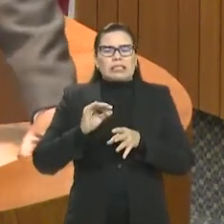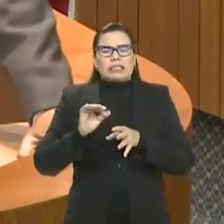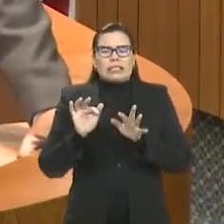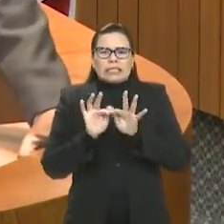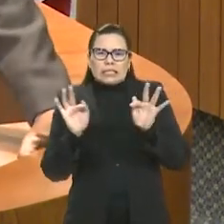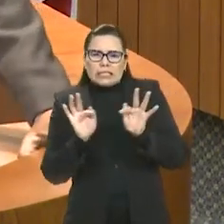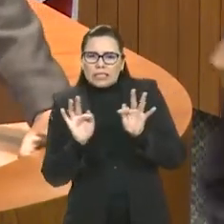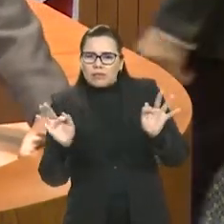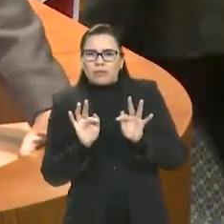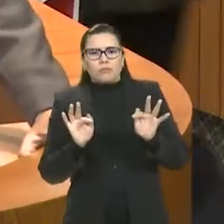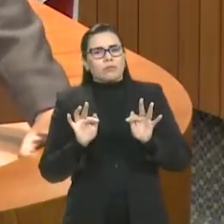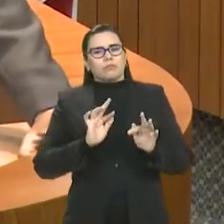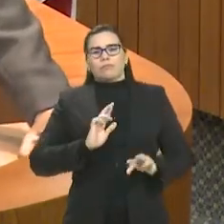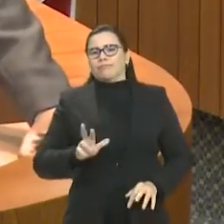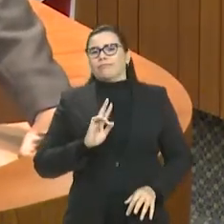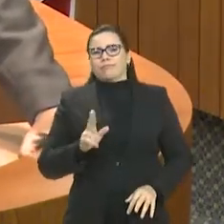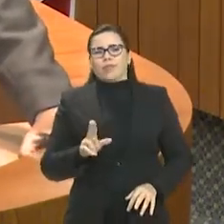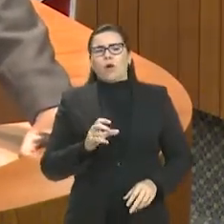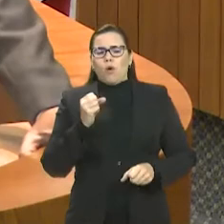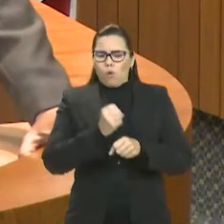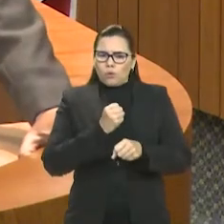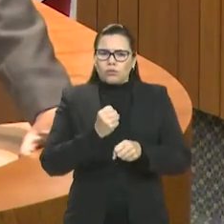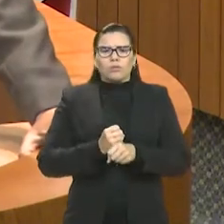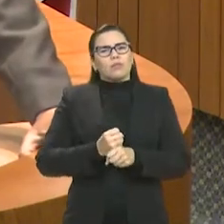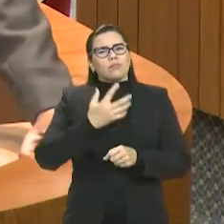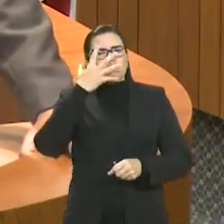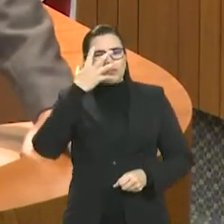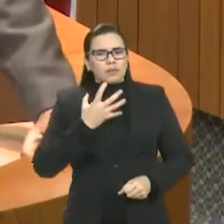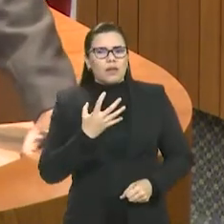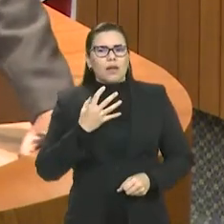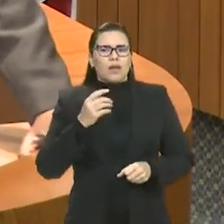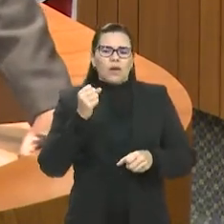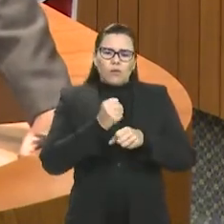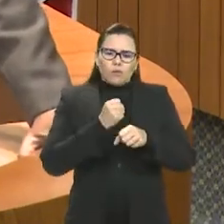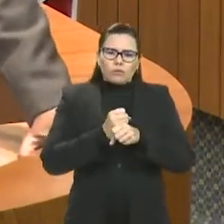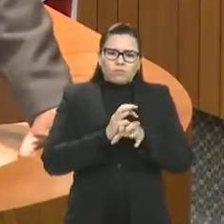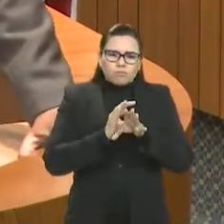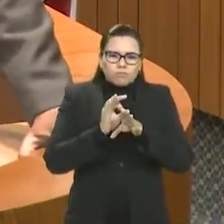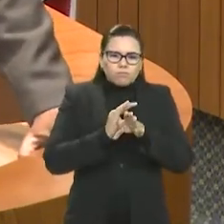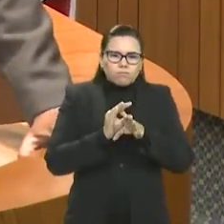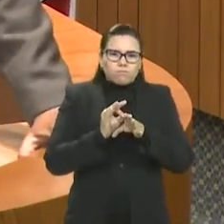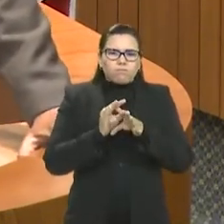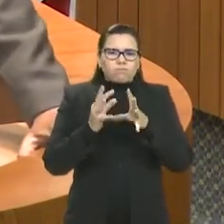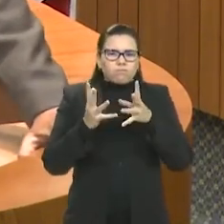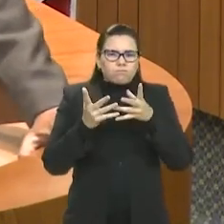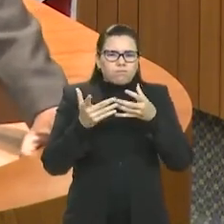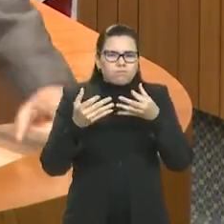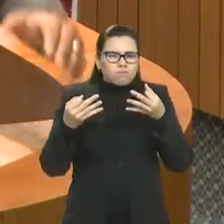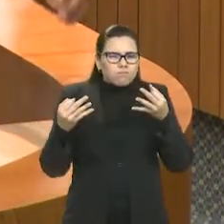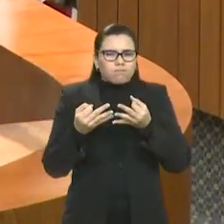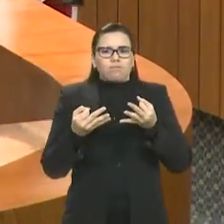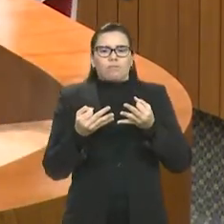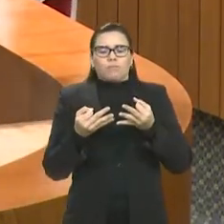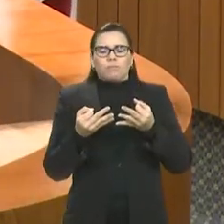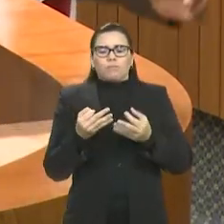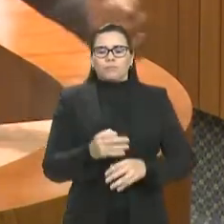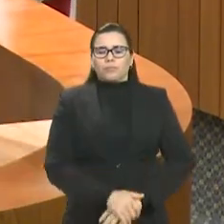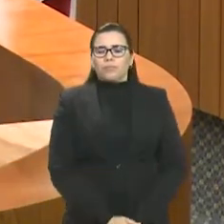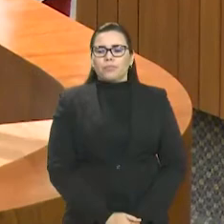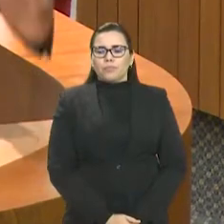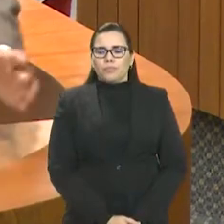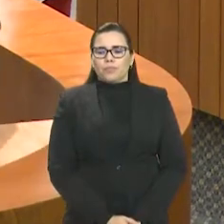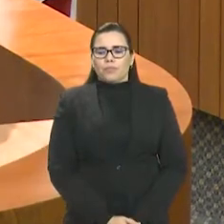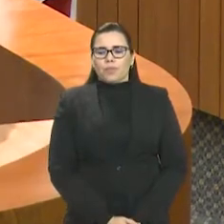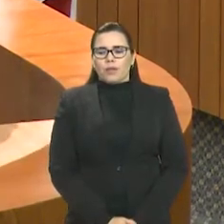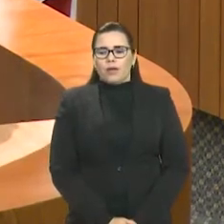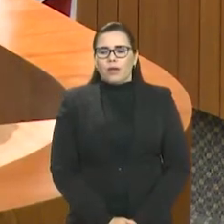os trechos danificados, tendo como prioridade a mobilidade, tendo como prioridade os principais corredores